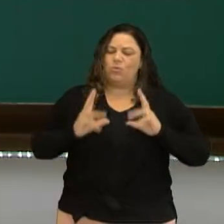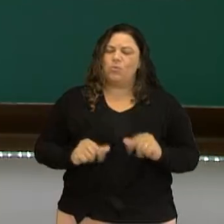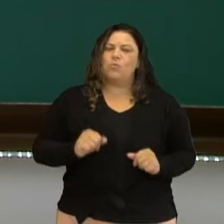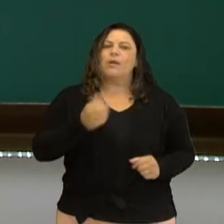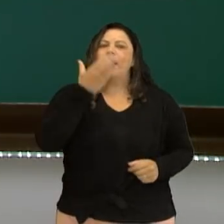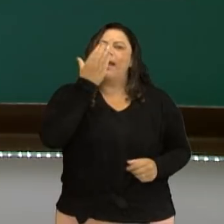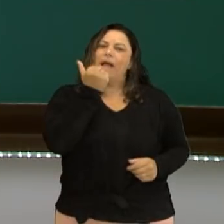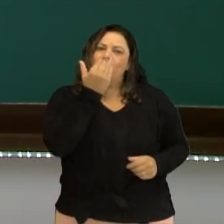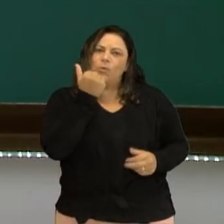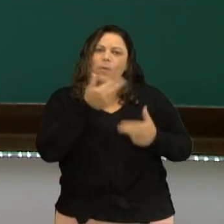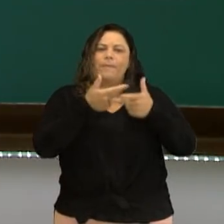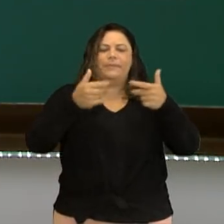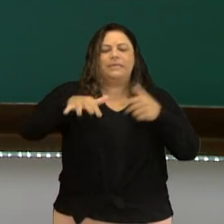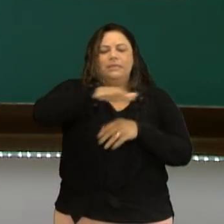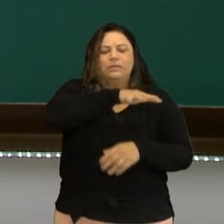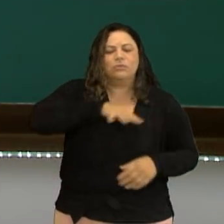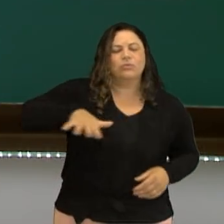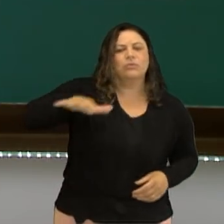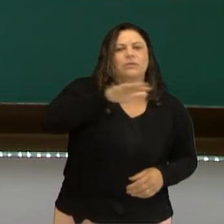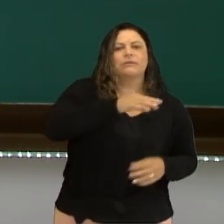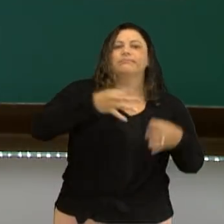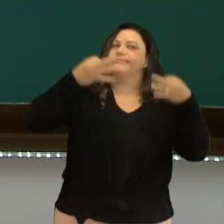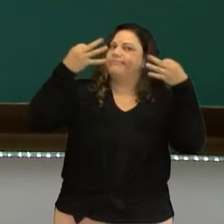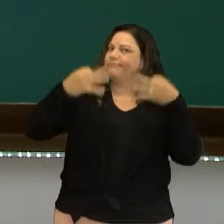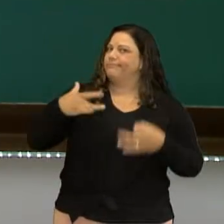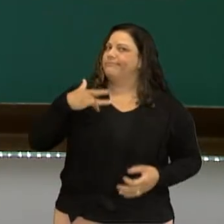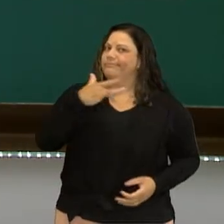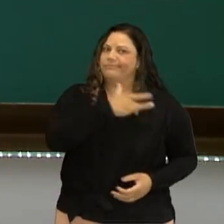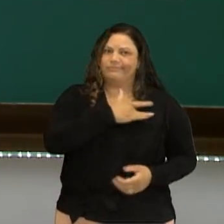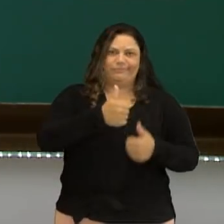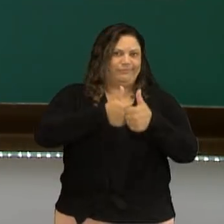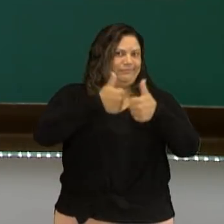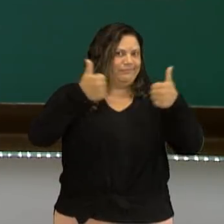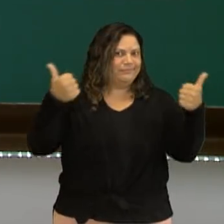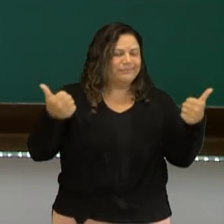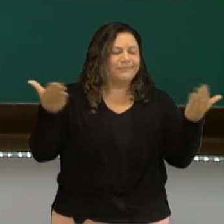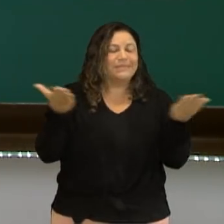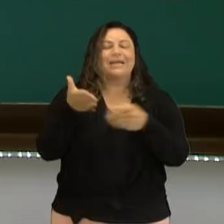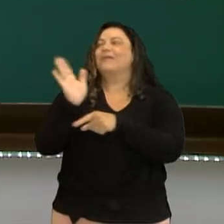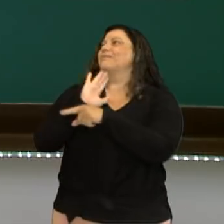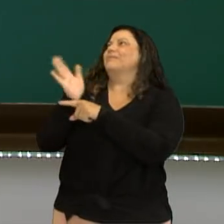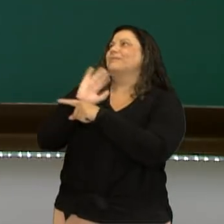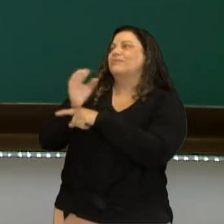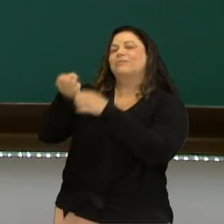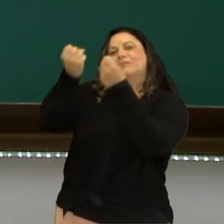do nosso ambiente, com certeza ficamos saudáveis. Nesse vídeo, nós